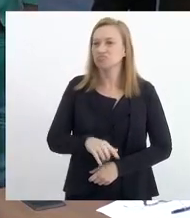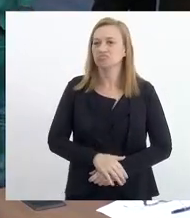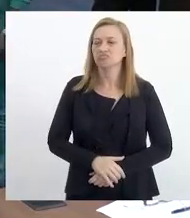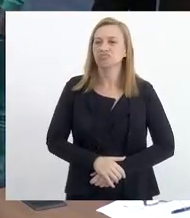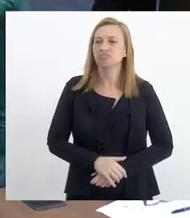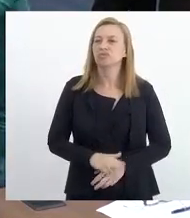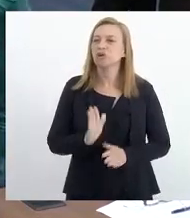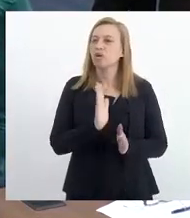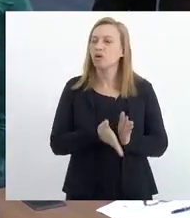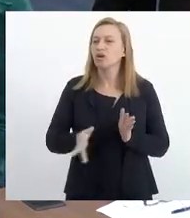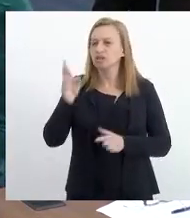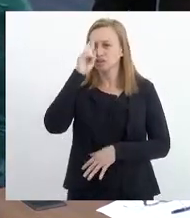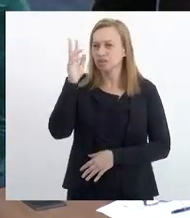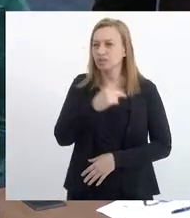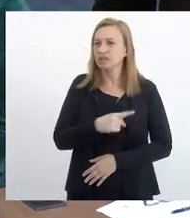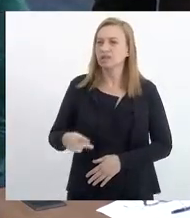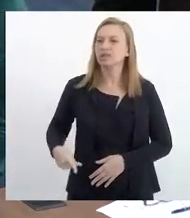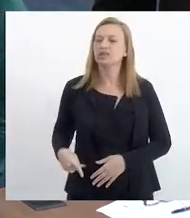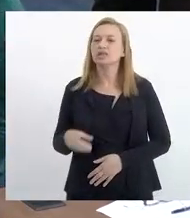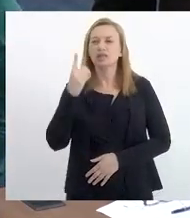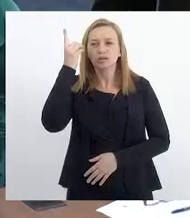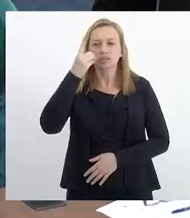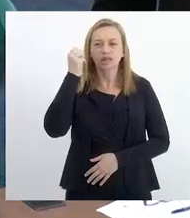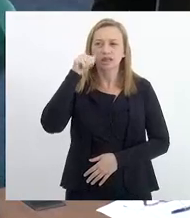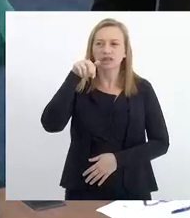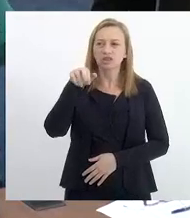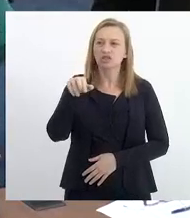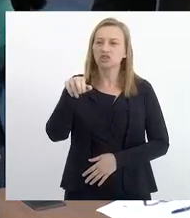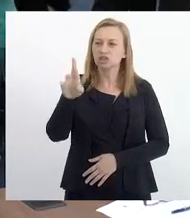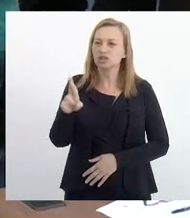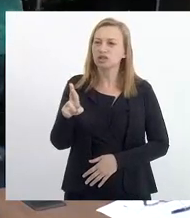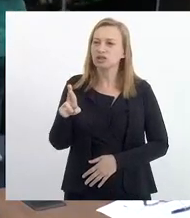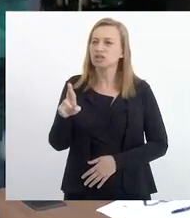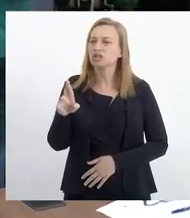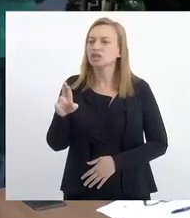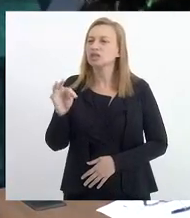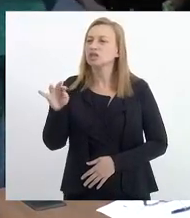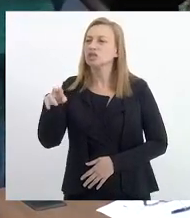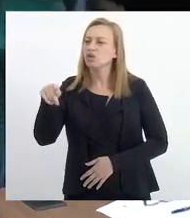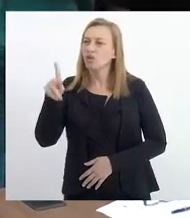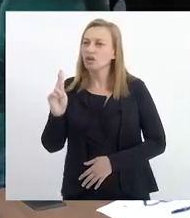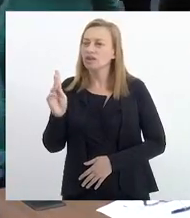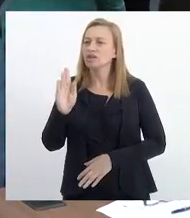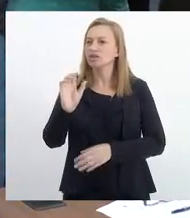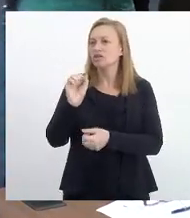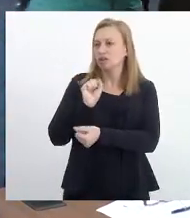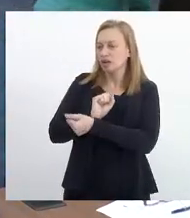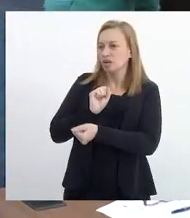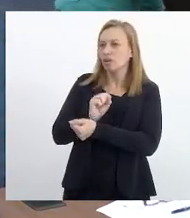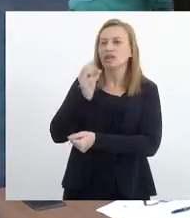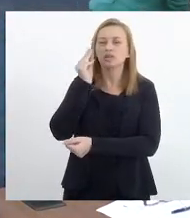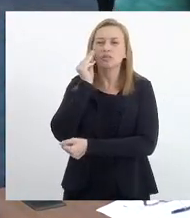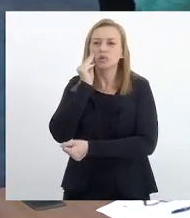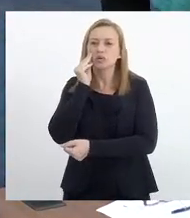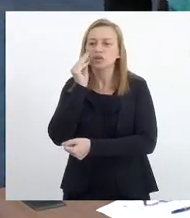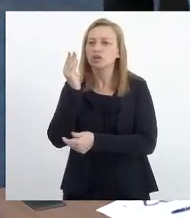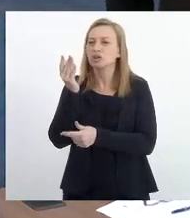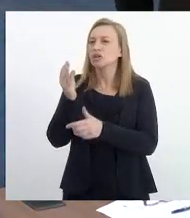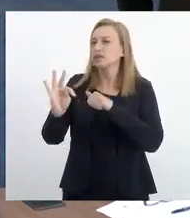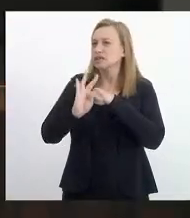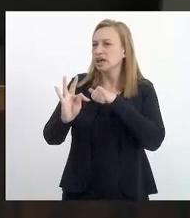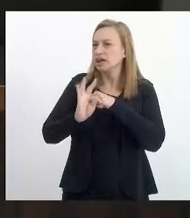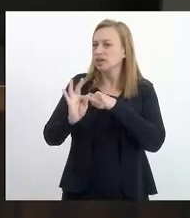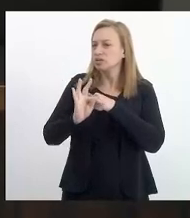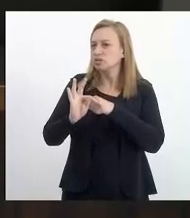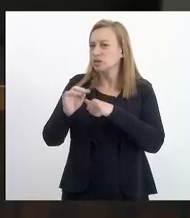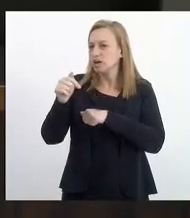Uma questão de ordem, presidente. Deputada Alexandre, aqui no blog, bom dia. Já, Mônica, tem uma questão técnica aqui da TV. Já entendi que